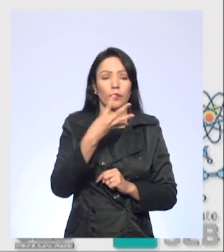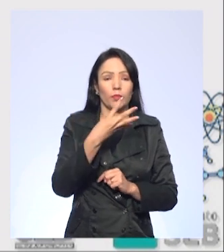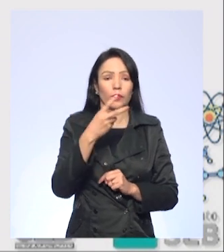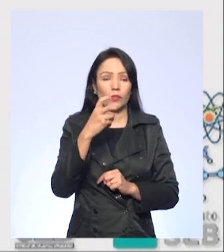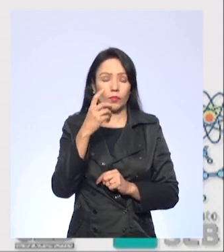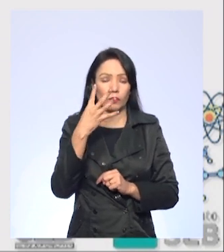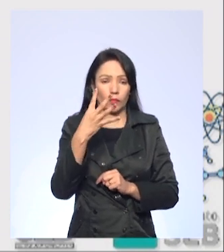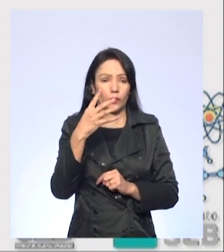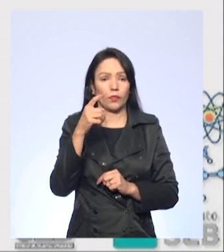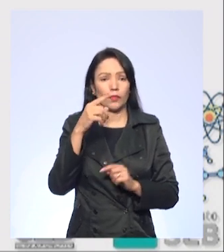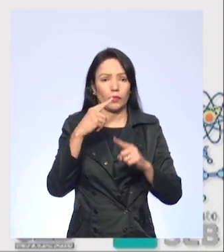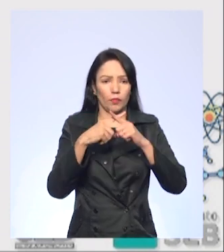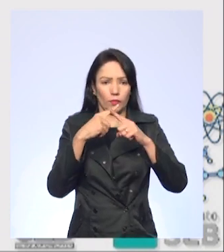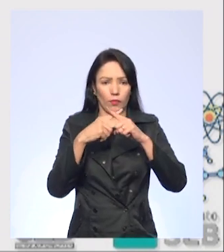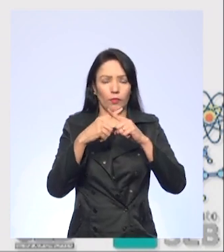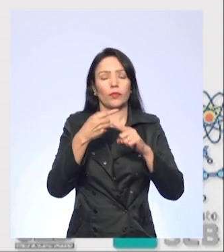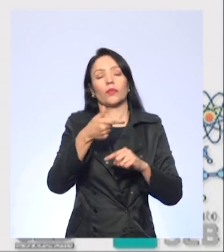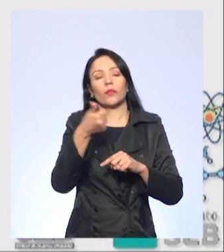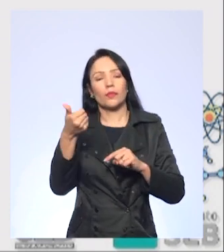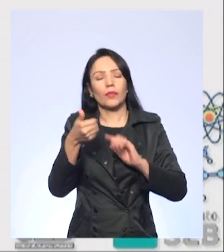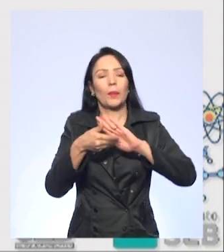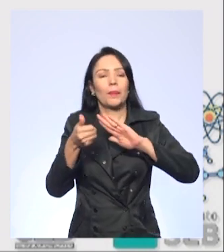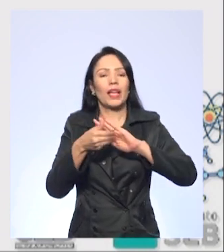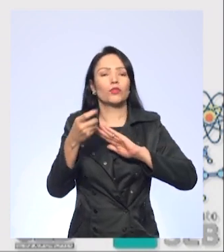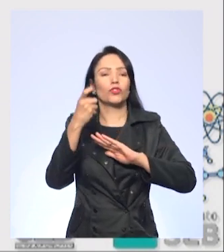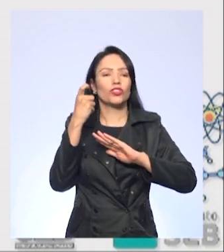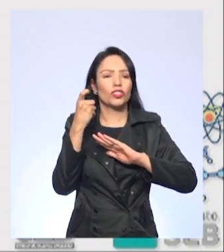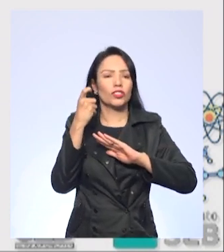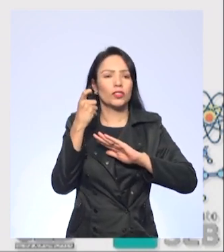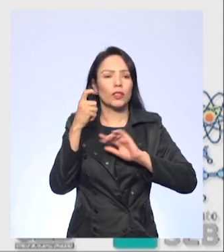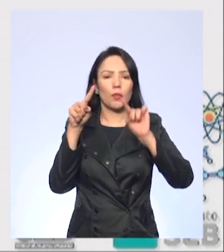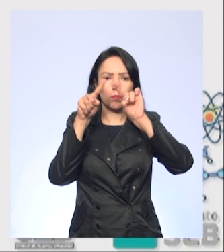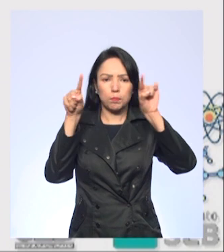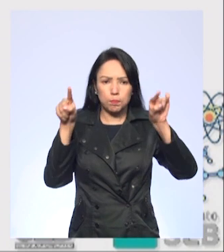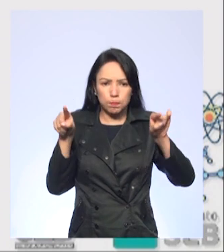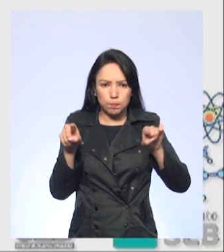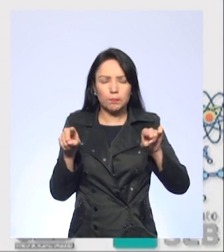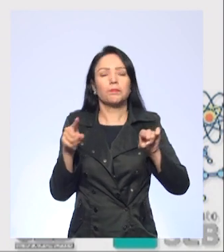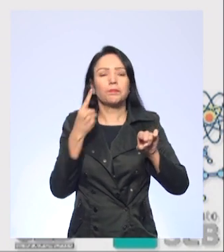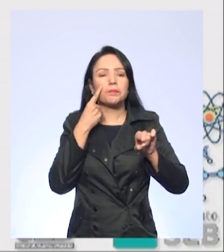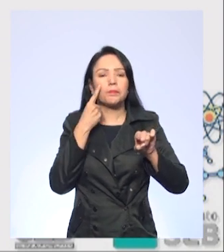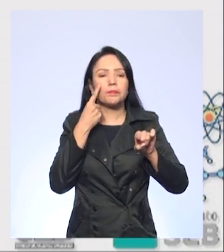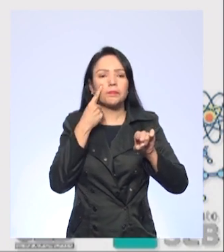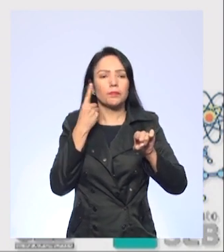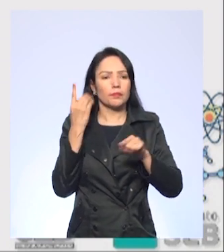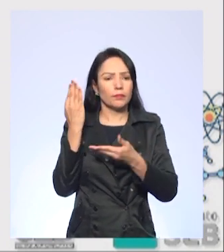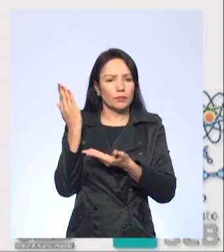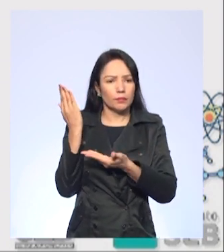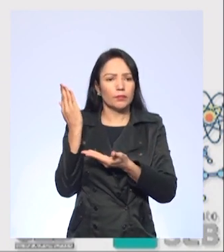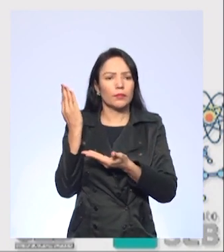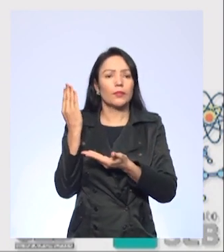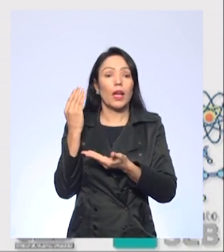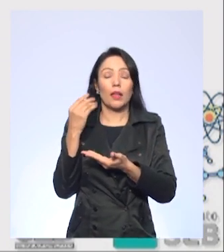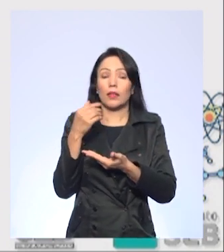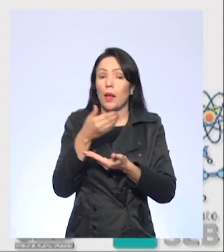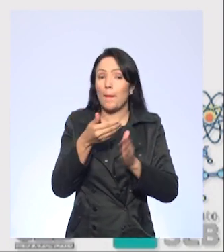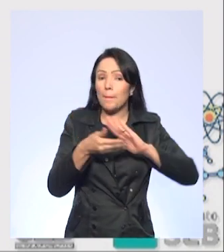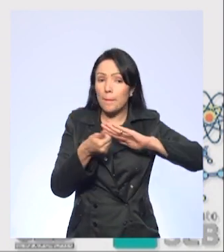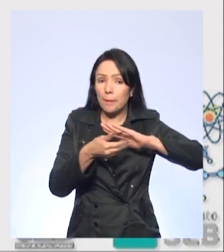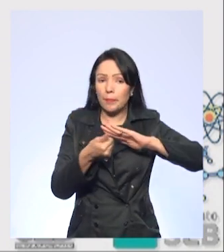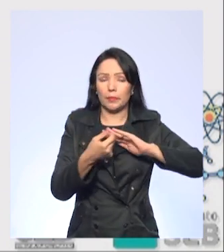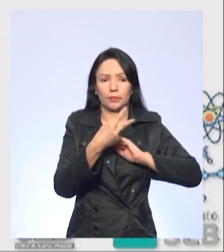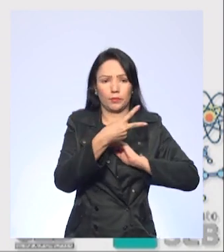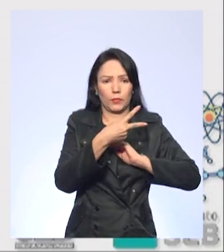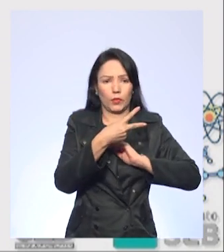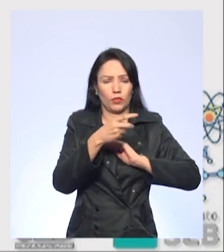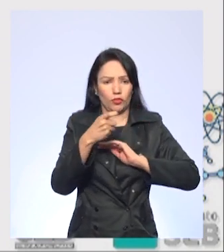menos x, menos 24x. Estou aplicando a distributiva entre os parênteses. Menos x vezes 12 dão menos 2x, 12x,